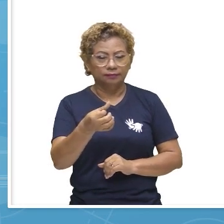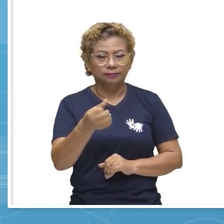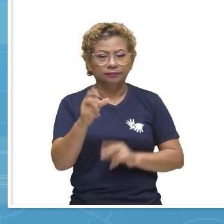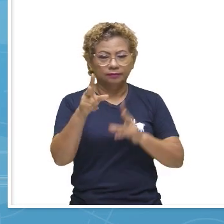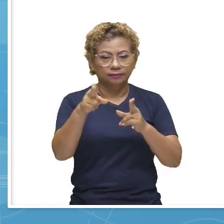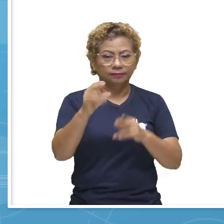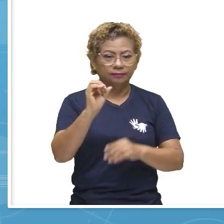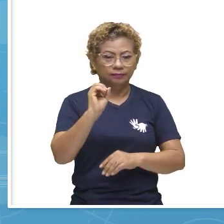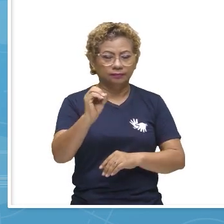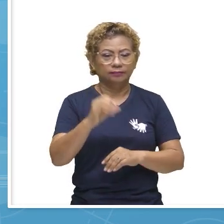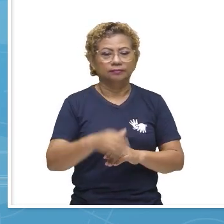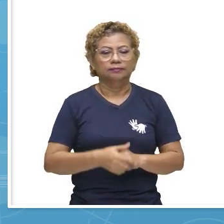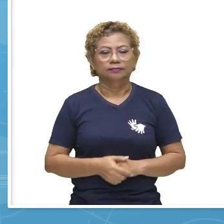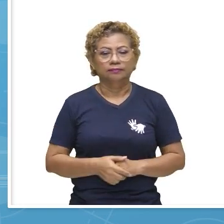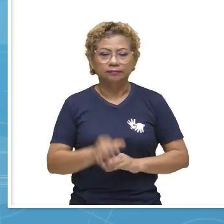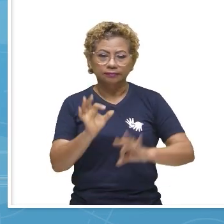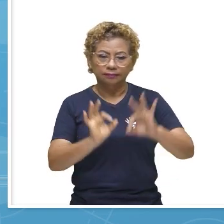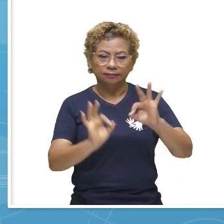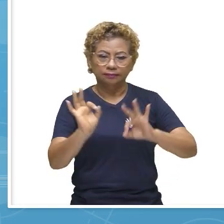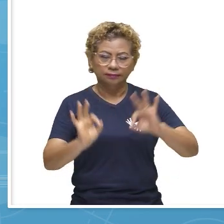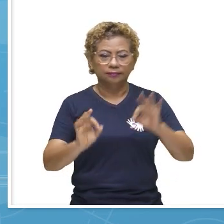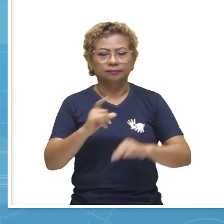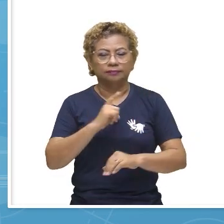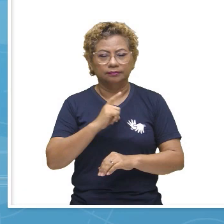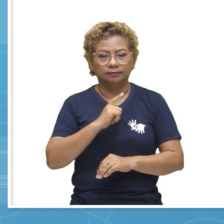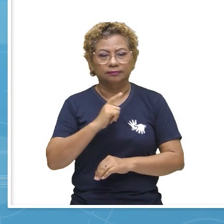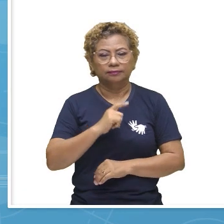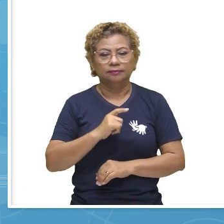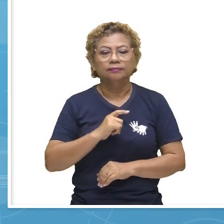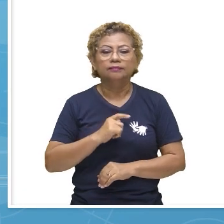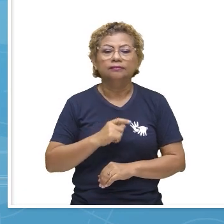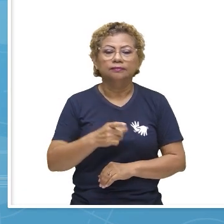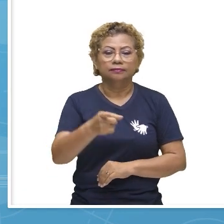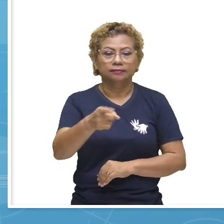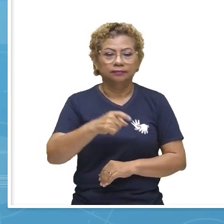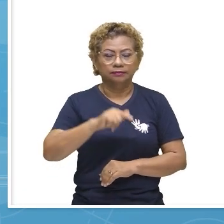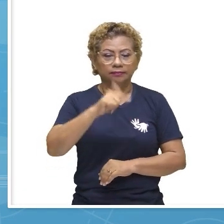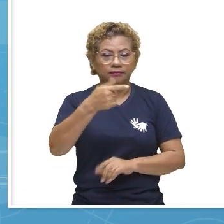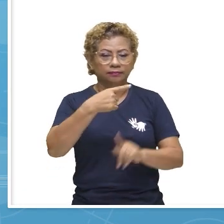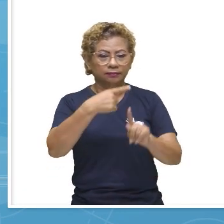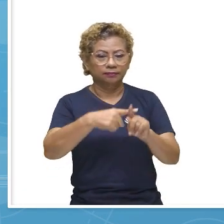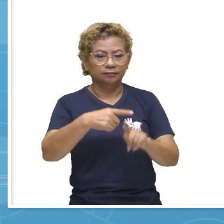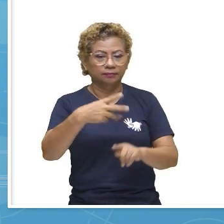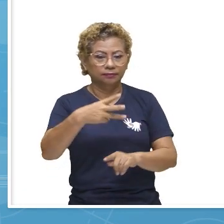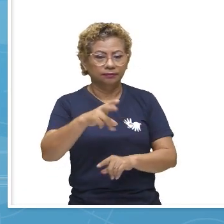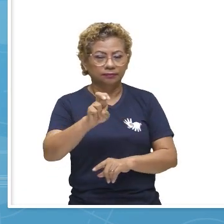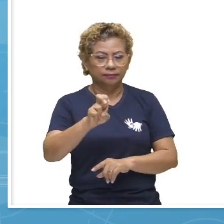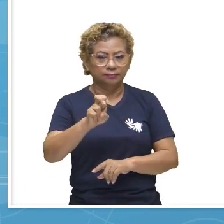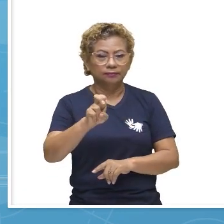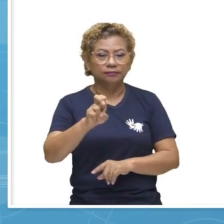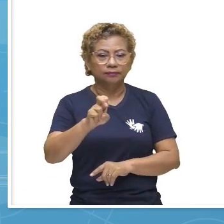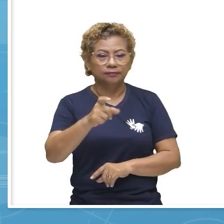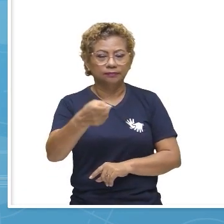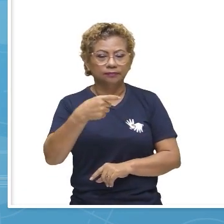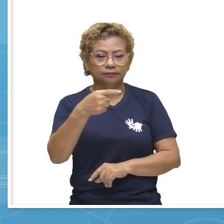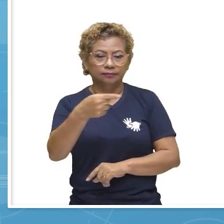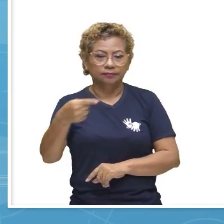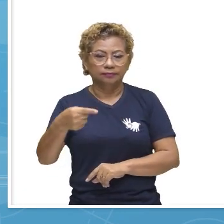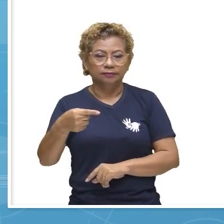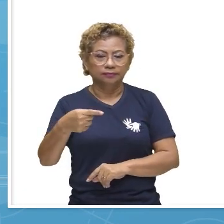ter essa equação do segundo grau para resolver. Menos 200. Olha